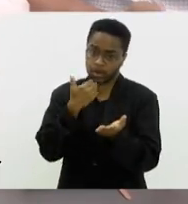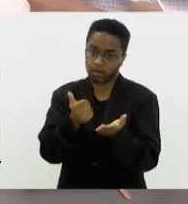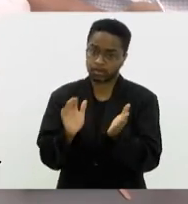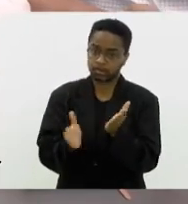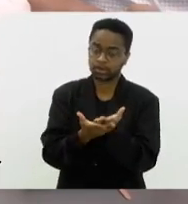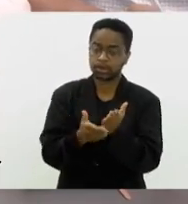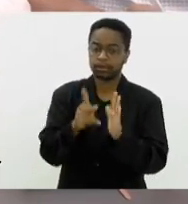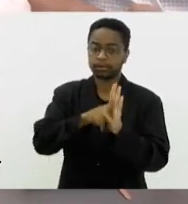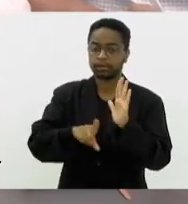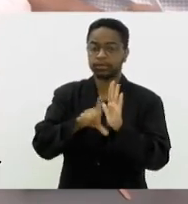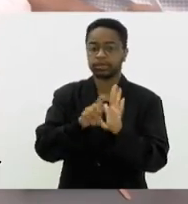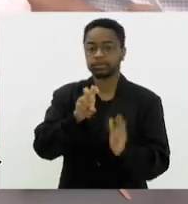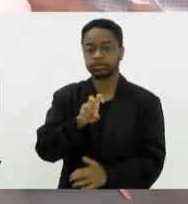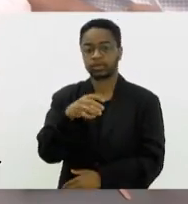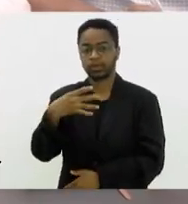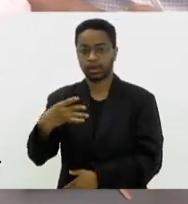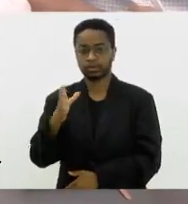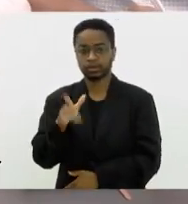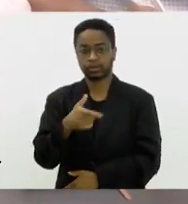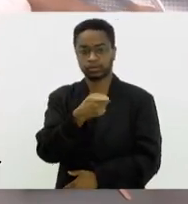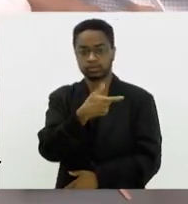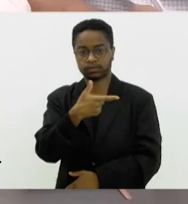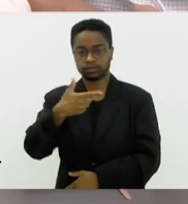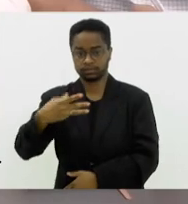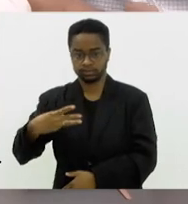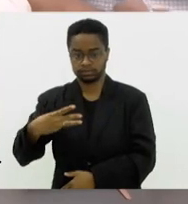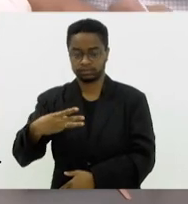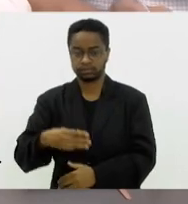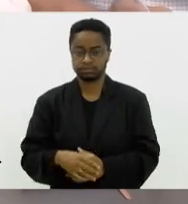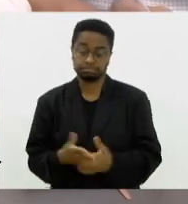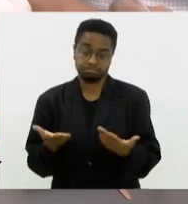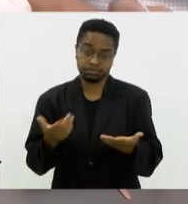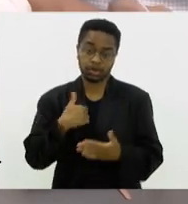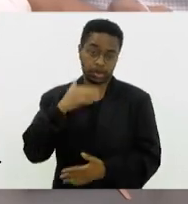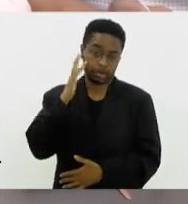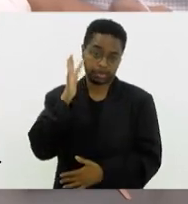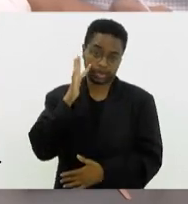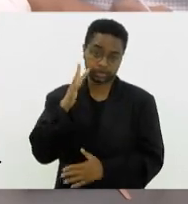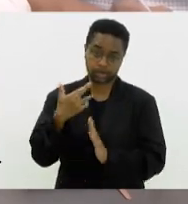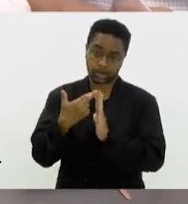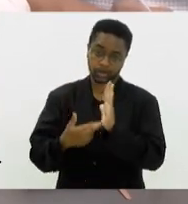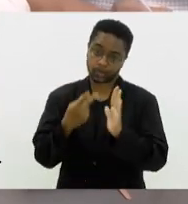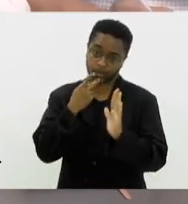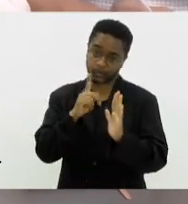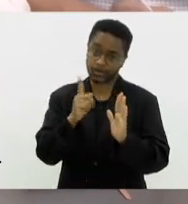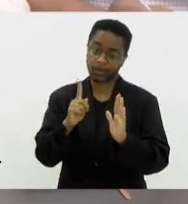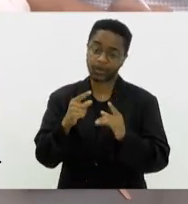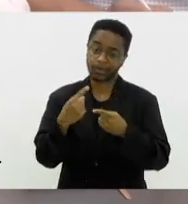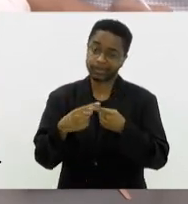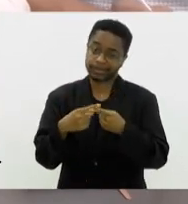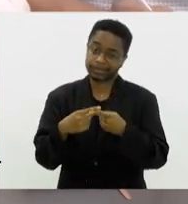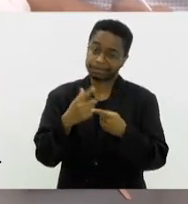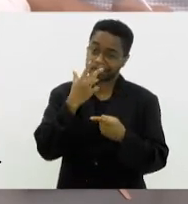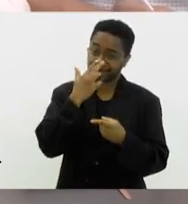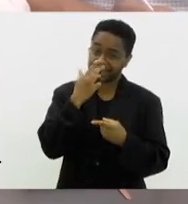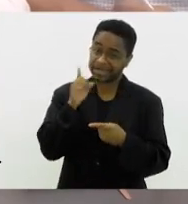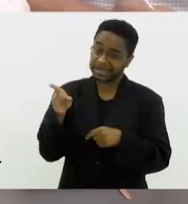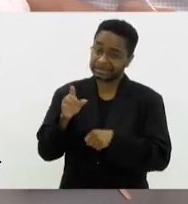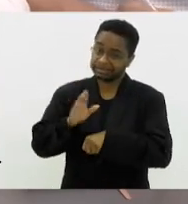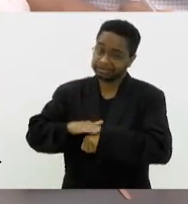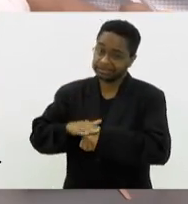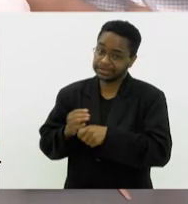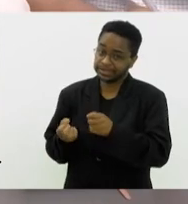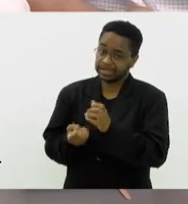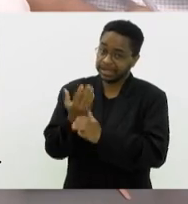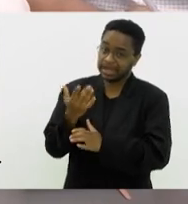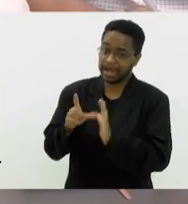PL 54 de 2023. Eu imagino que o relator só não falou isso para não parecer que ele estava legislando em causa